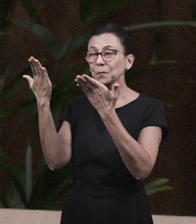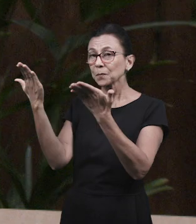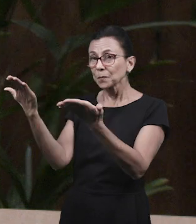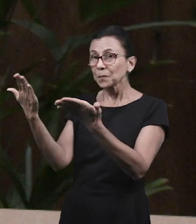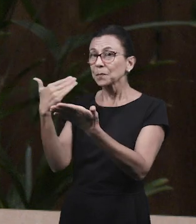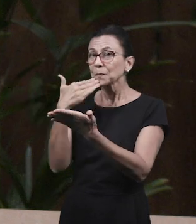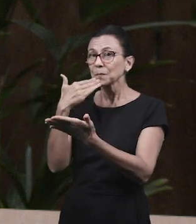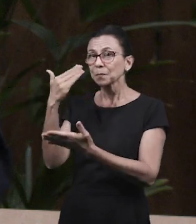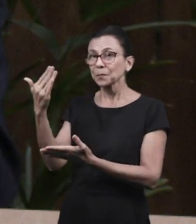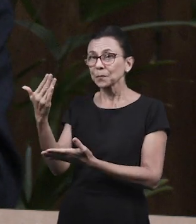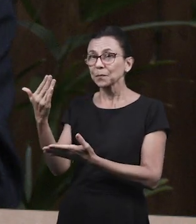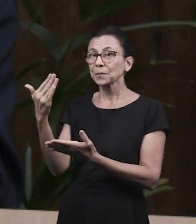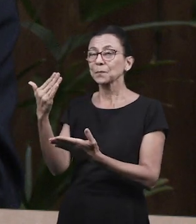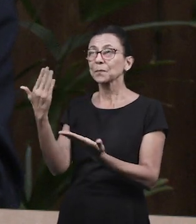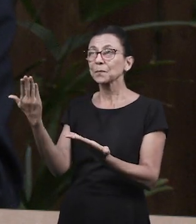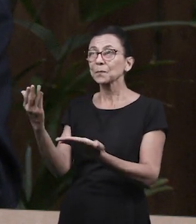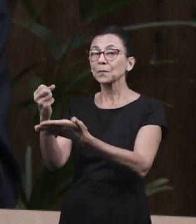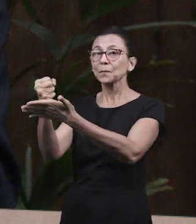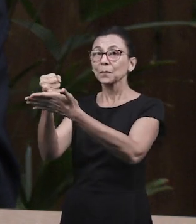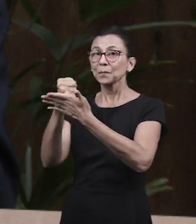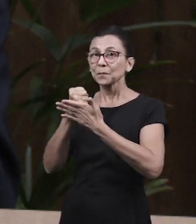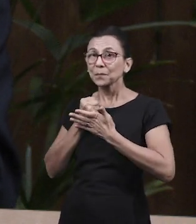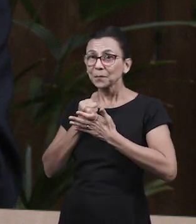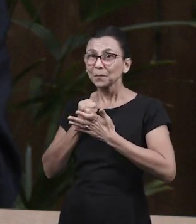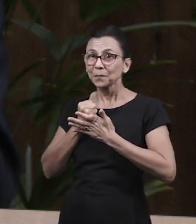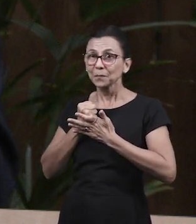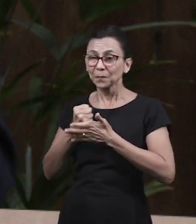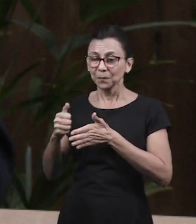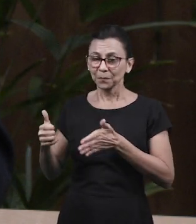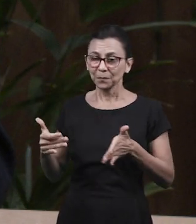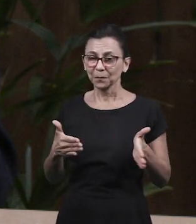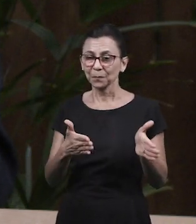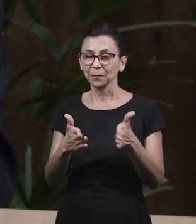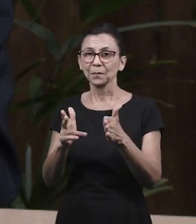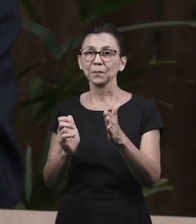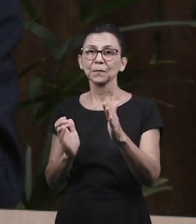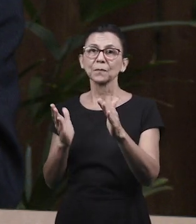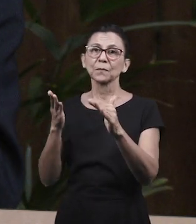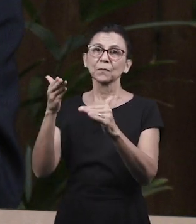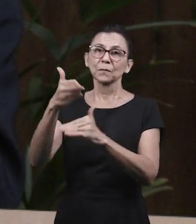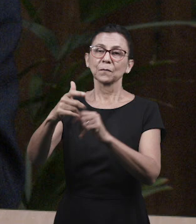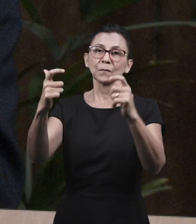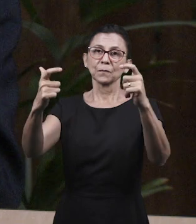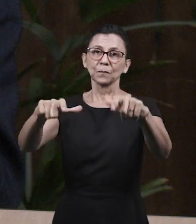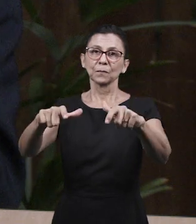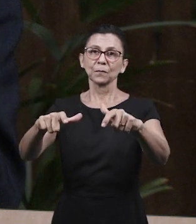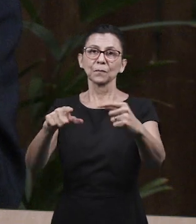Senhor recurso para aquela caminhada e chegar até o seu destino.